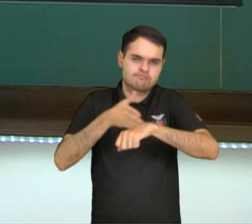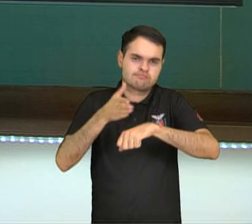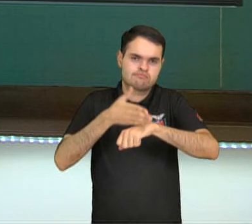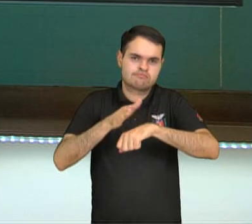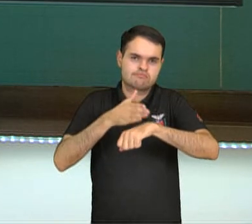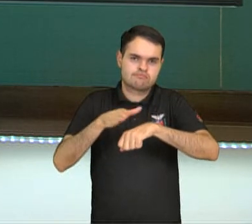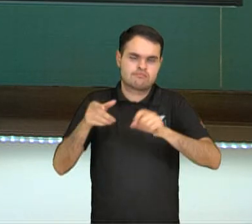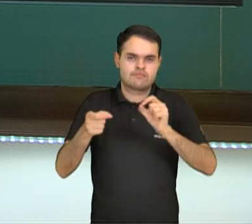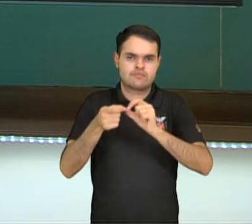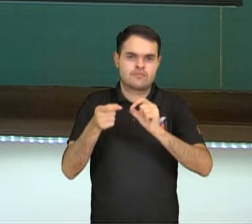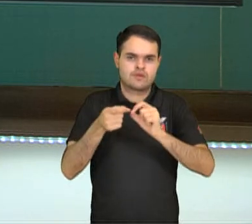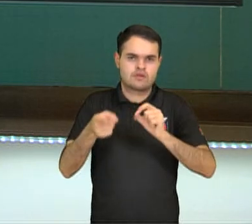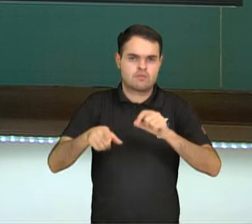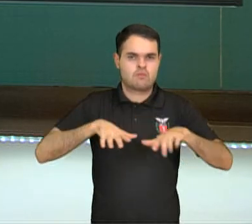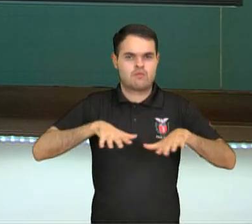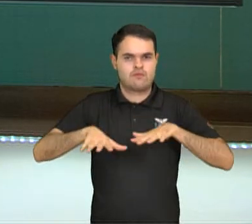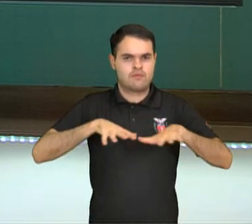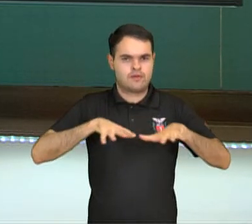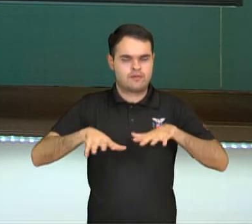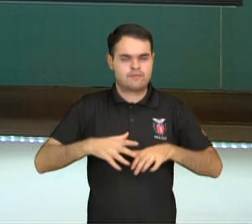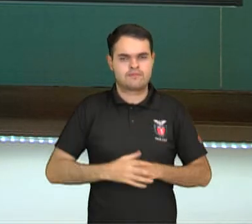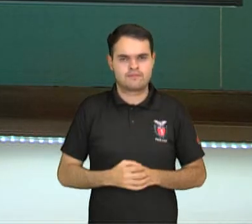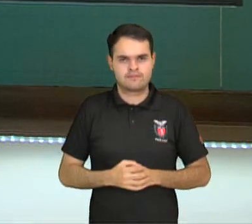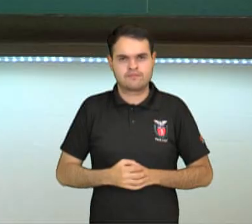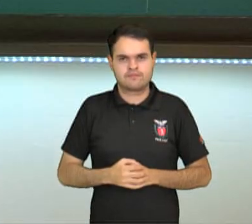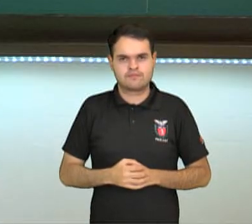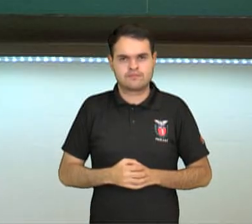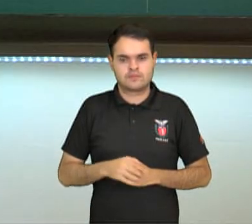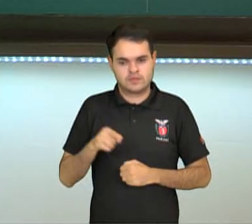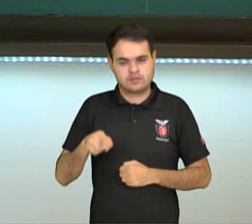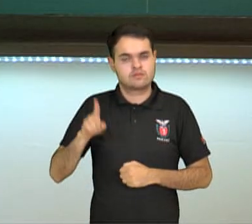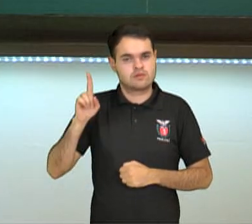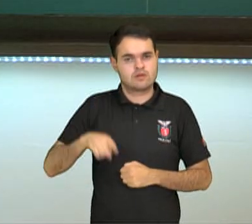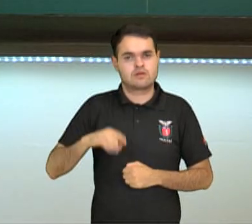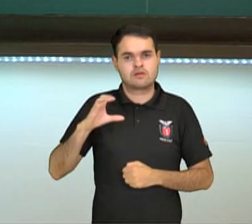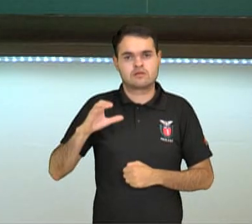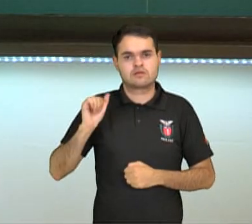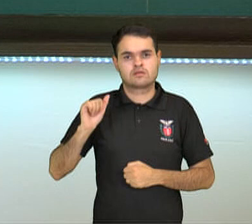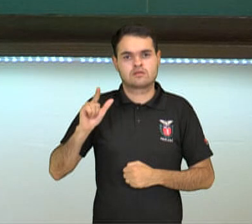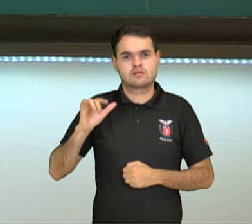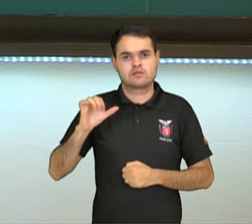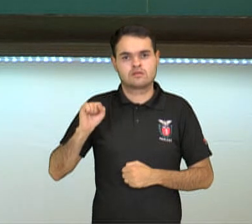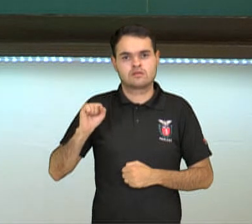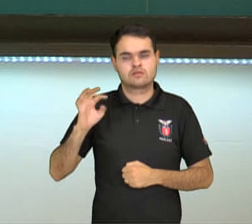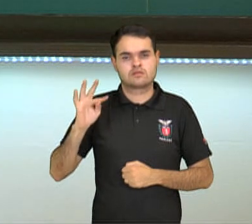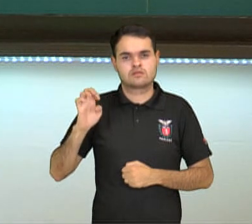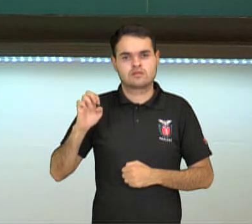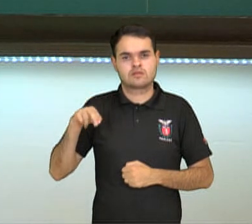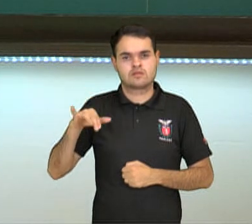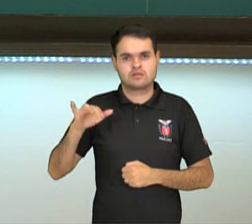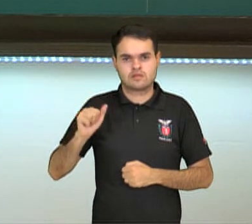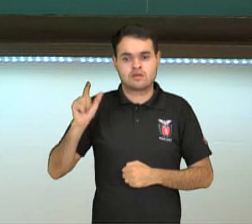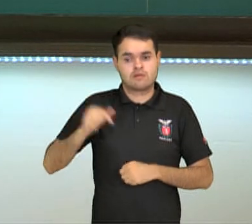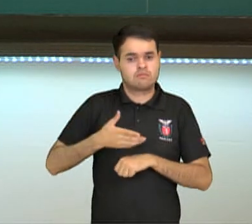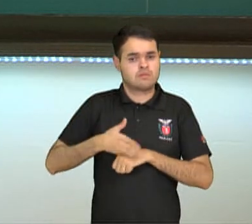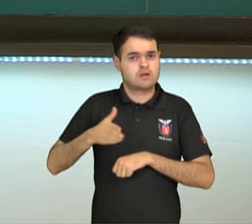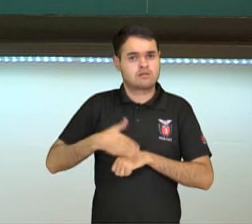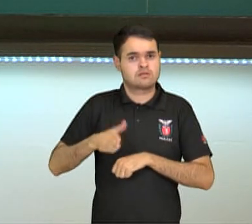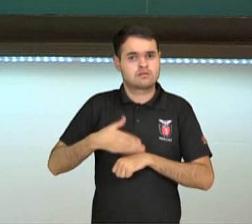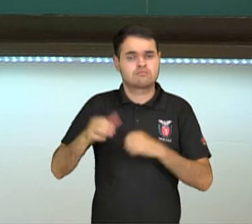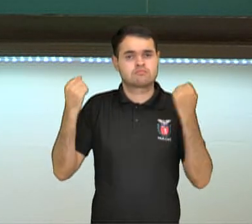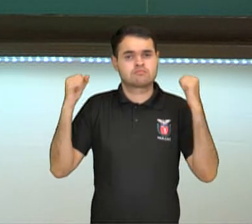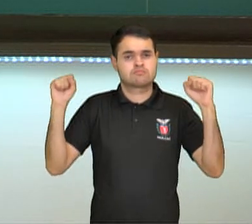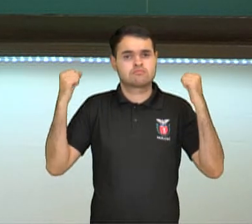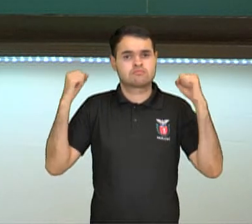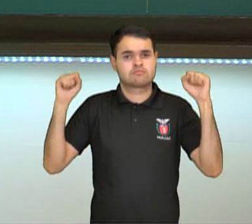executar propriamente o movimento, tá? Isso que é a calistenia. Então, vocês viram aí de forma prática